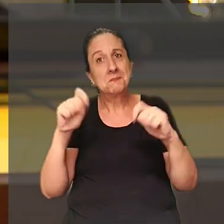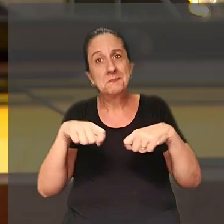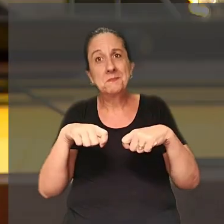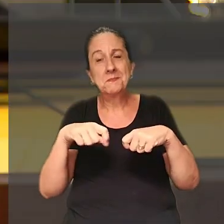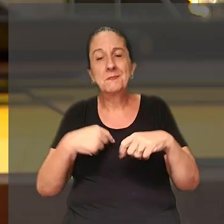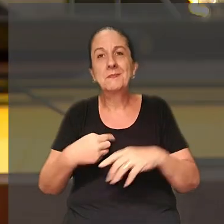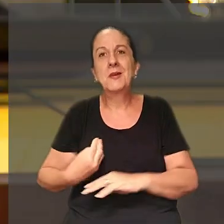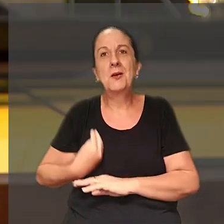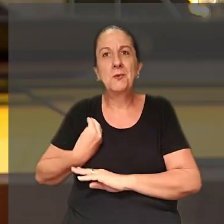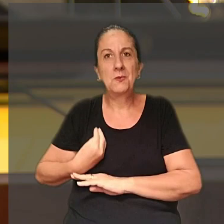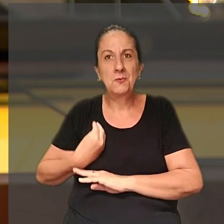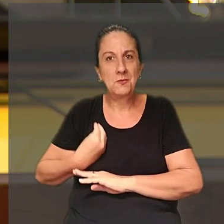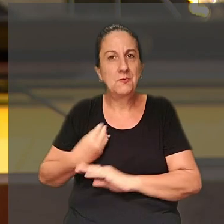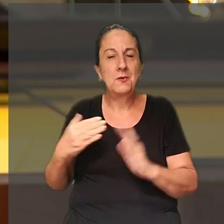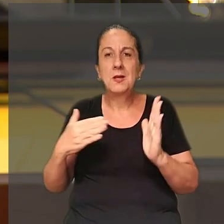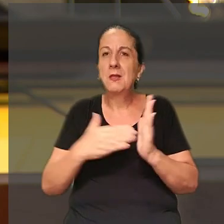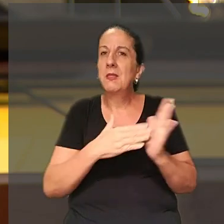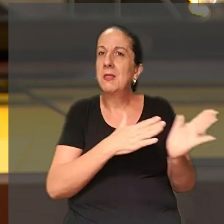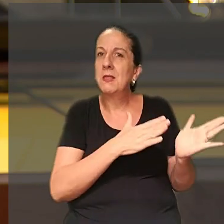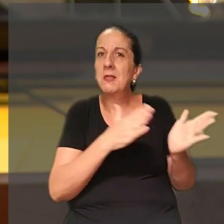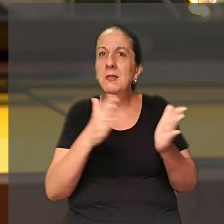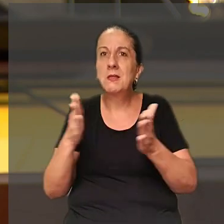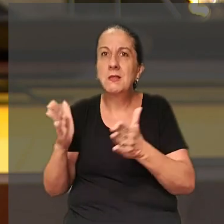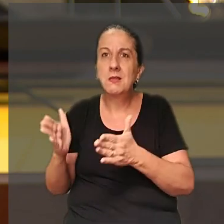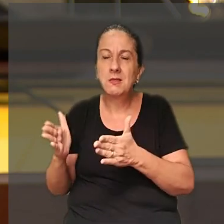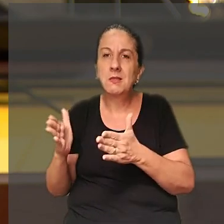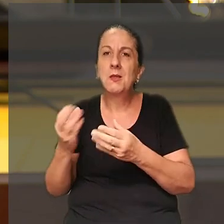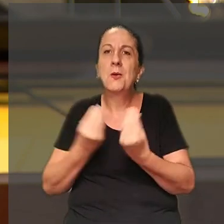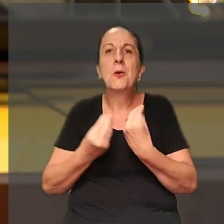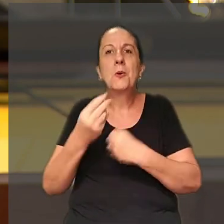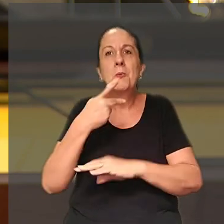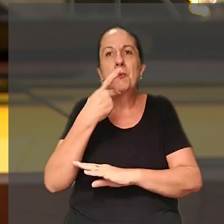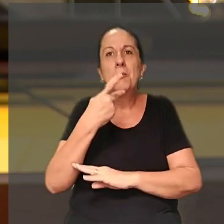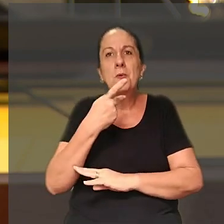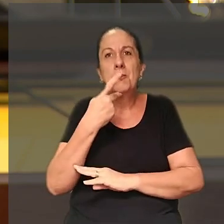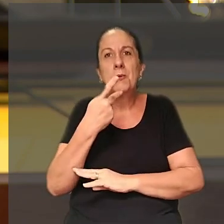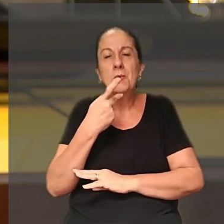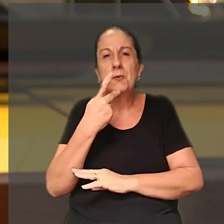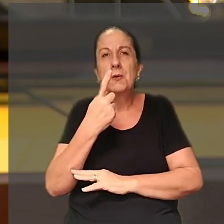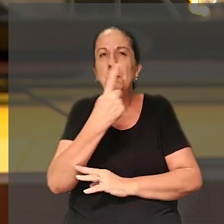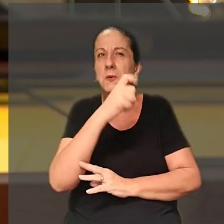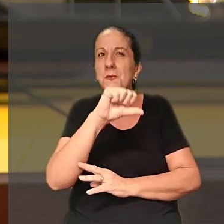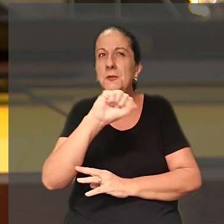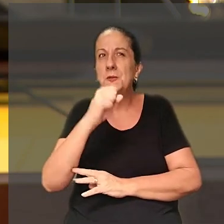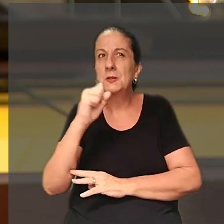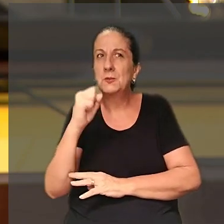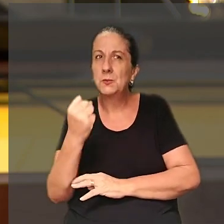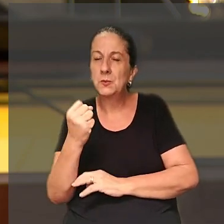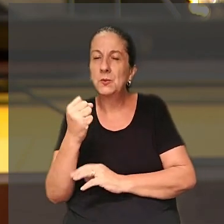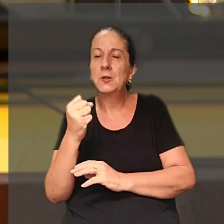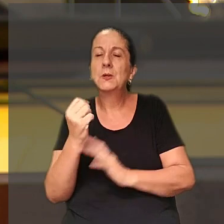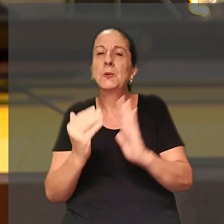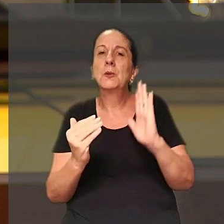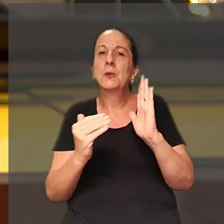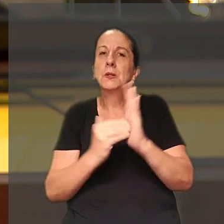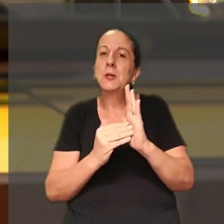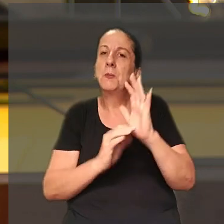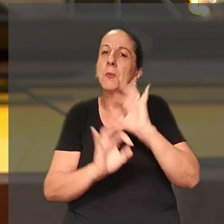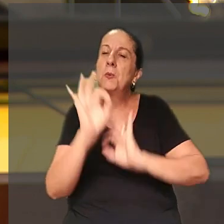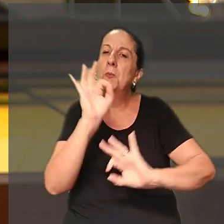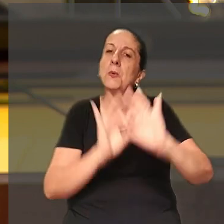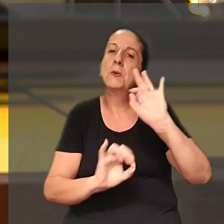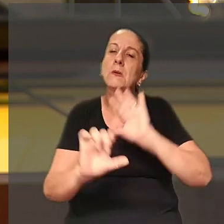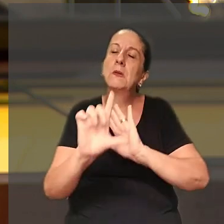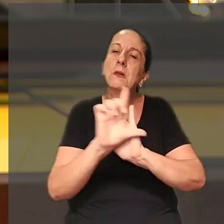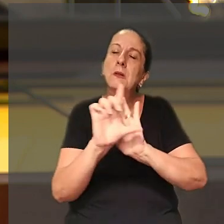Eu vivi o tempo como disse, entrei em 88, o tempo do projeto